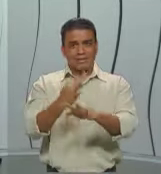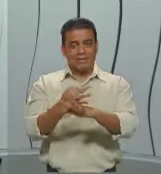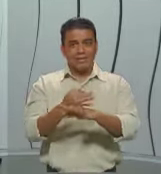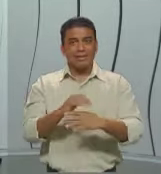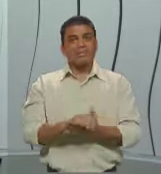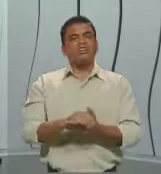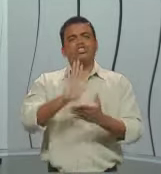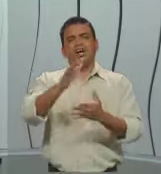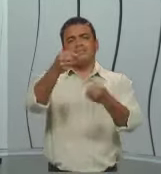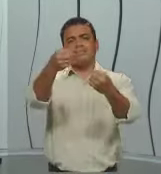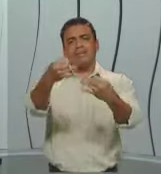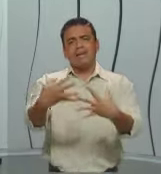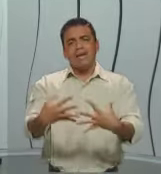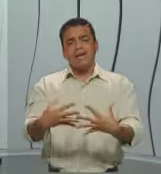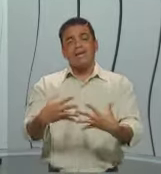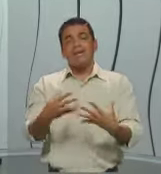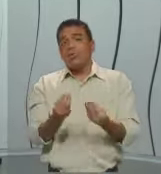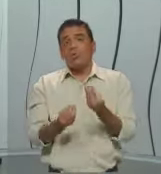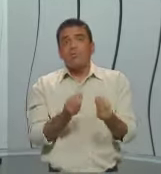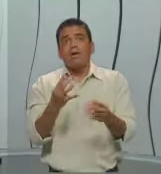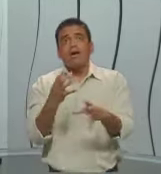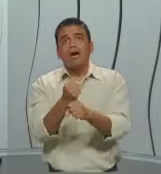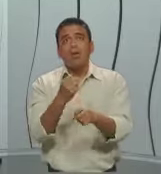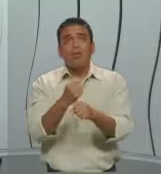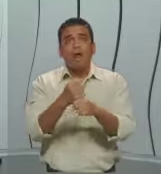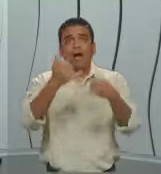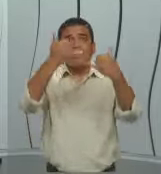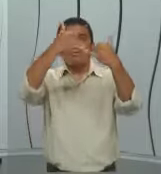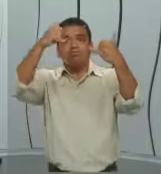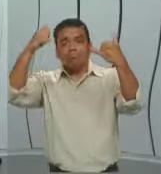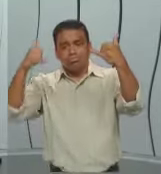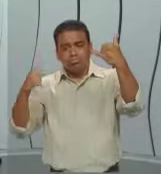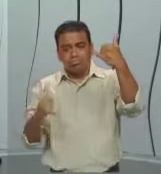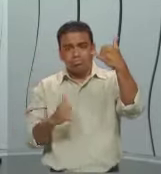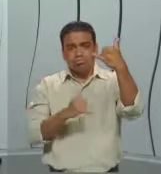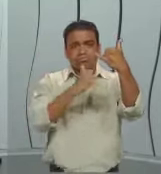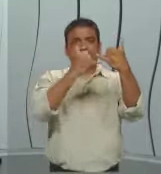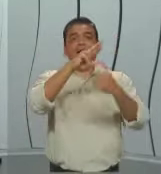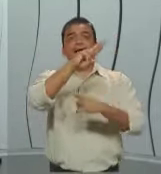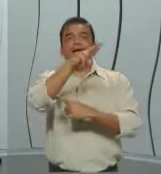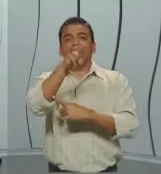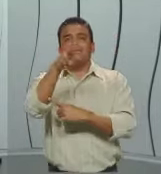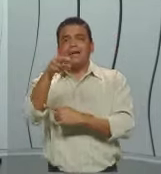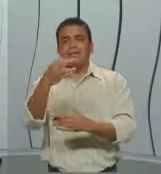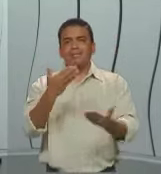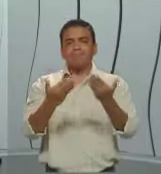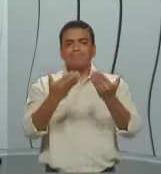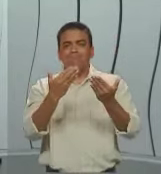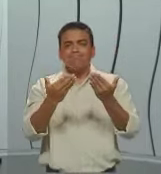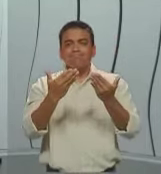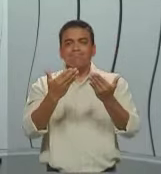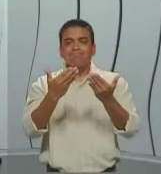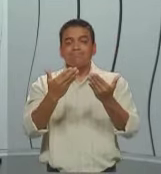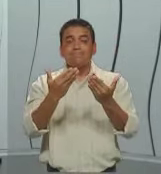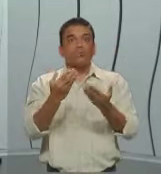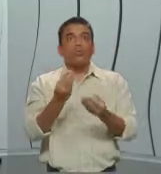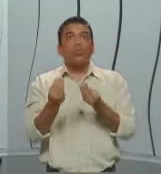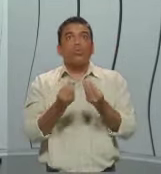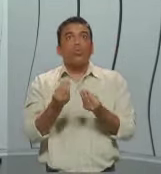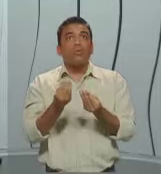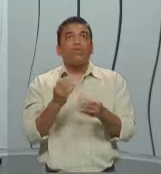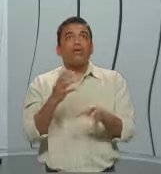como eu expliquei aqui, para a gente poder calcular a corrente que passa pelo amperímetro, é calcular a resistência equivalente. Por que eu preciso calcular